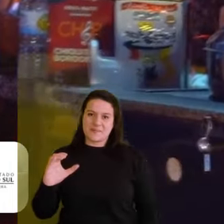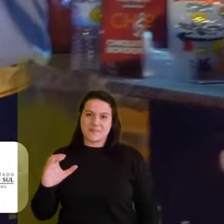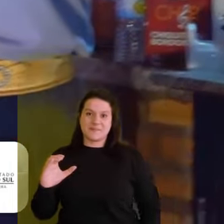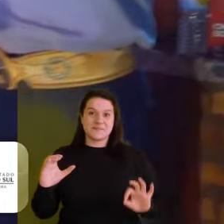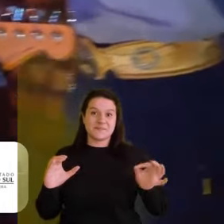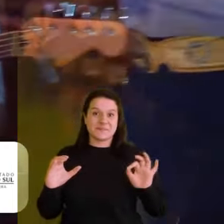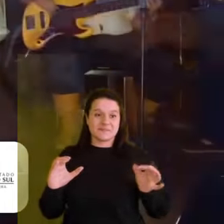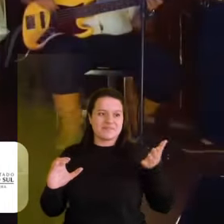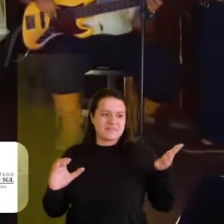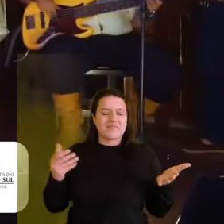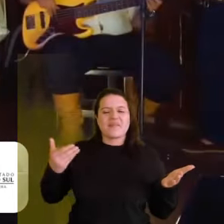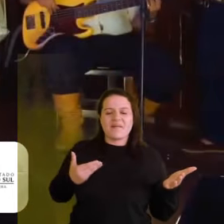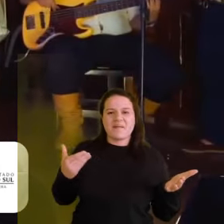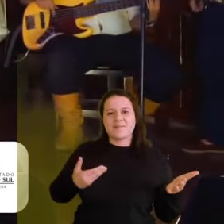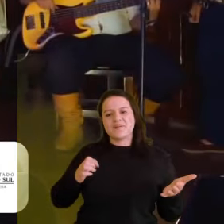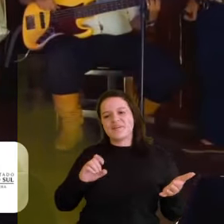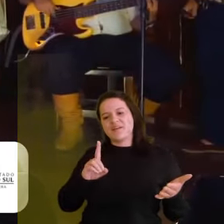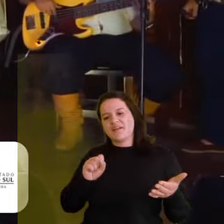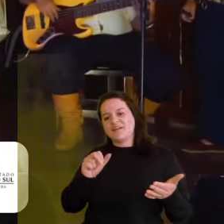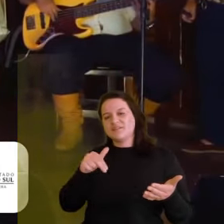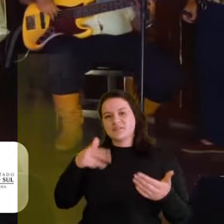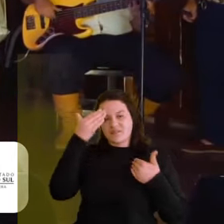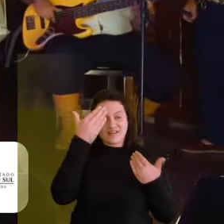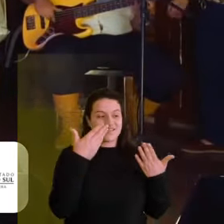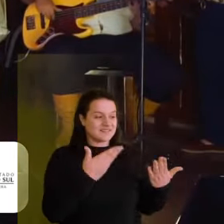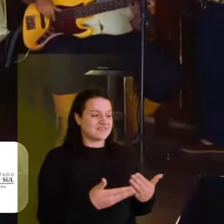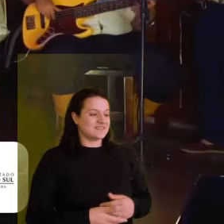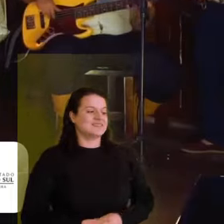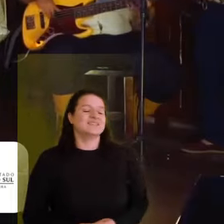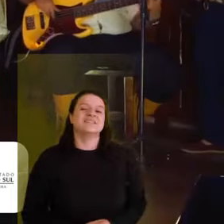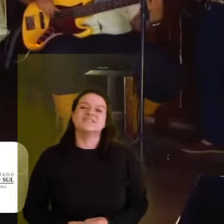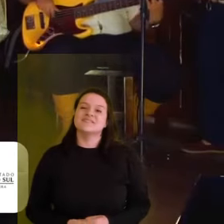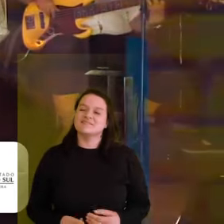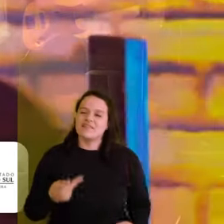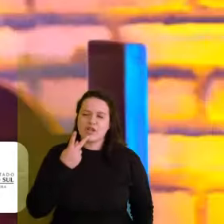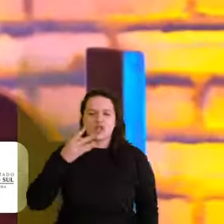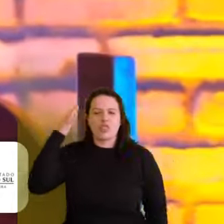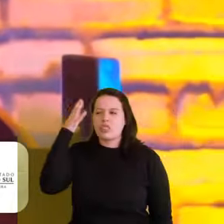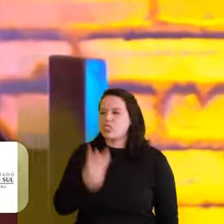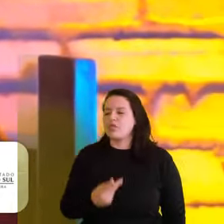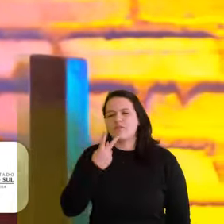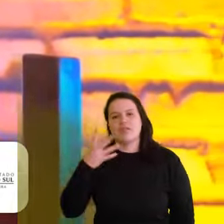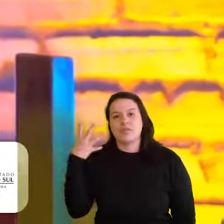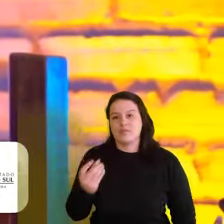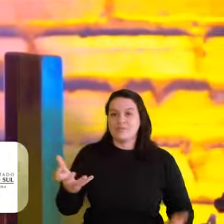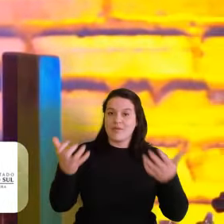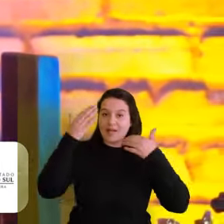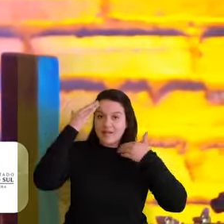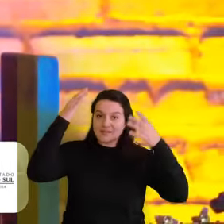seus agradecimentos. Falou tudo, Márcio, falou tudo. A gente quer agradecer a todos, então, internautas